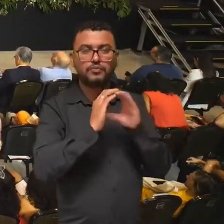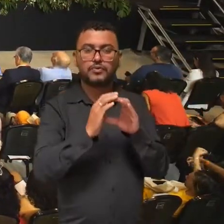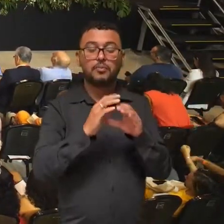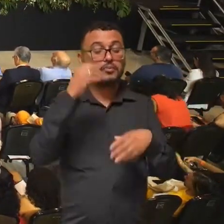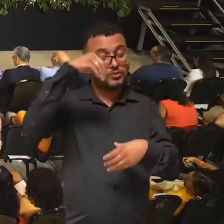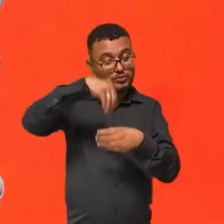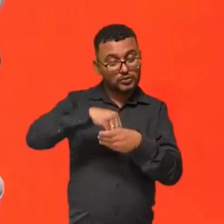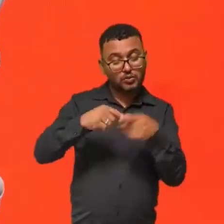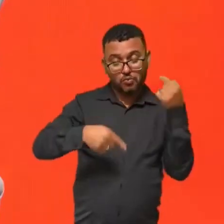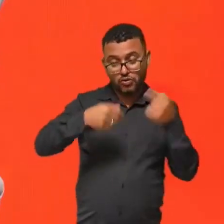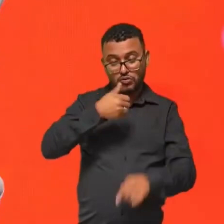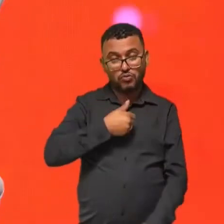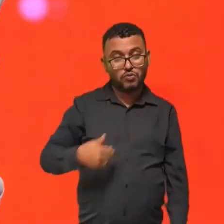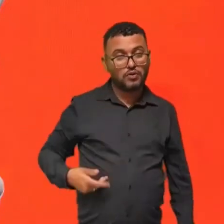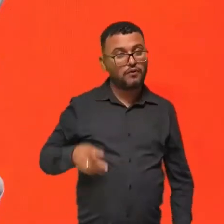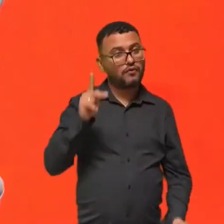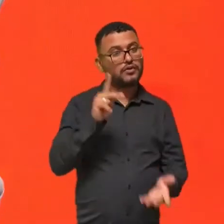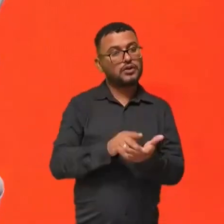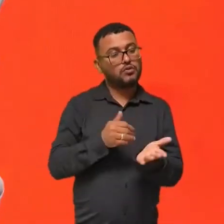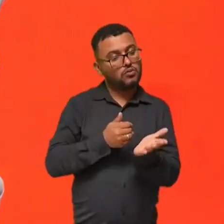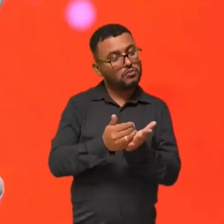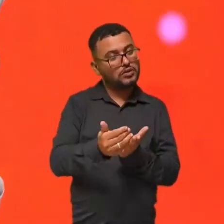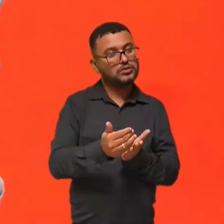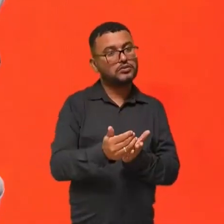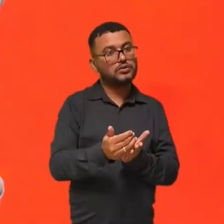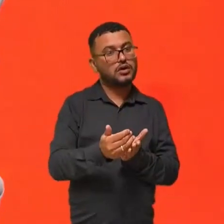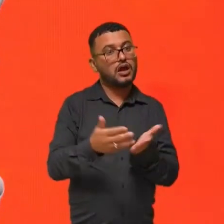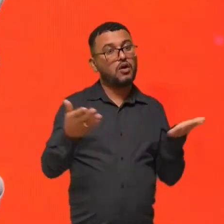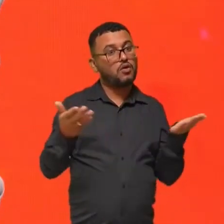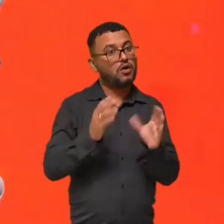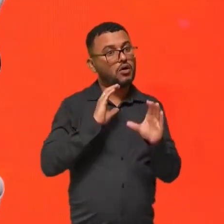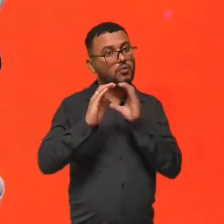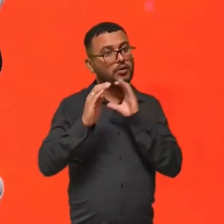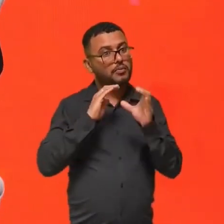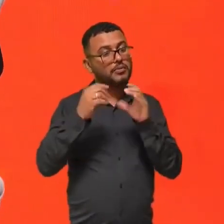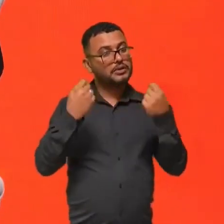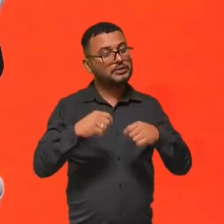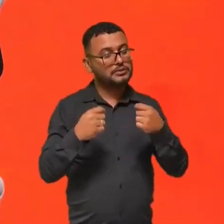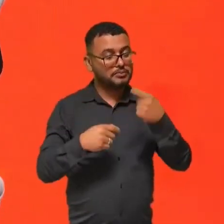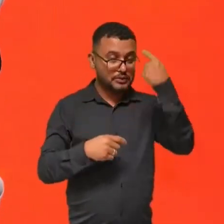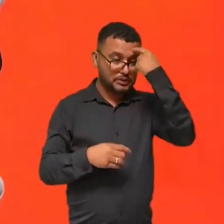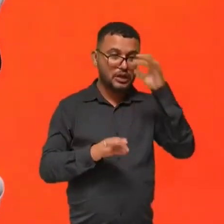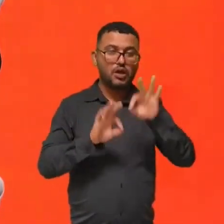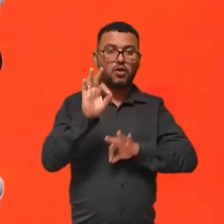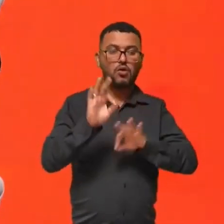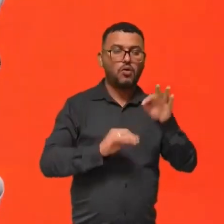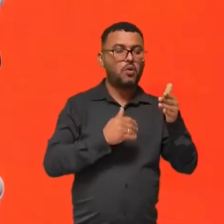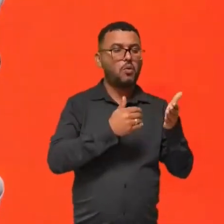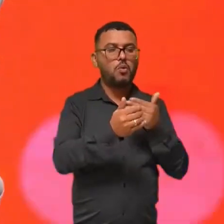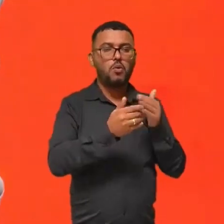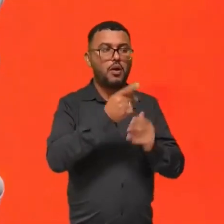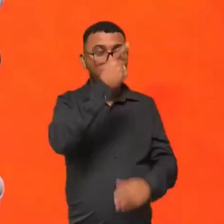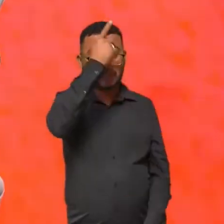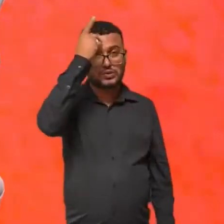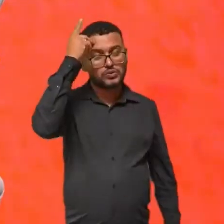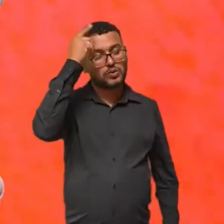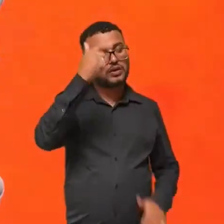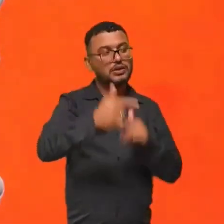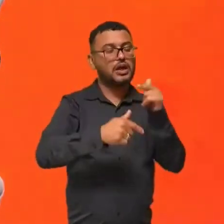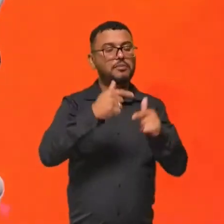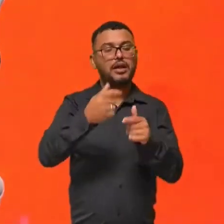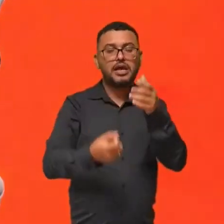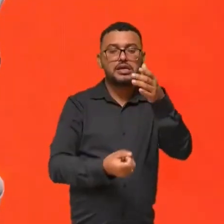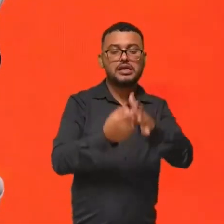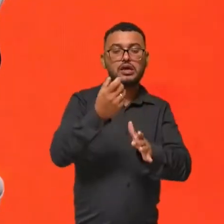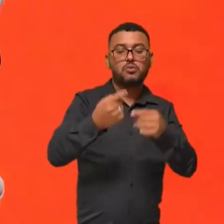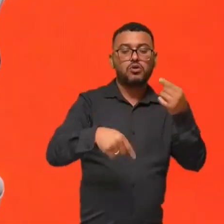desde o início. A comunicação precisa ser pensada. Qualquer pessoa que trabalha em política pública nesse país, ela devia